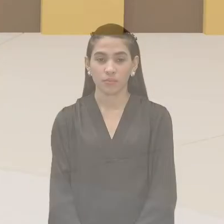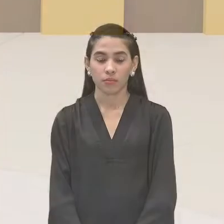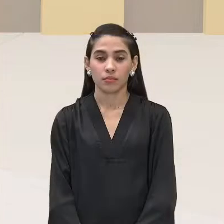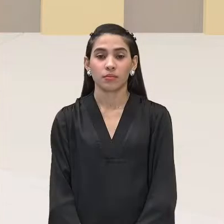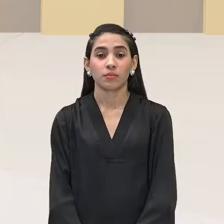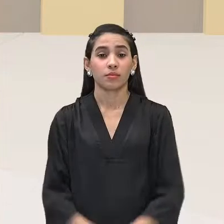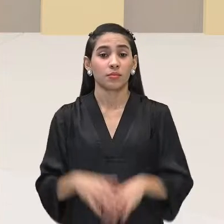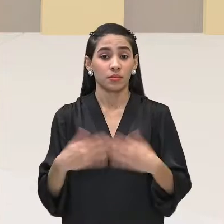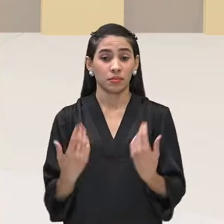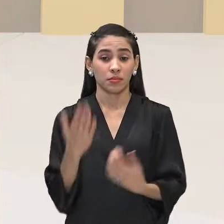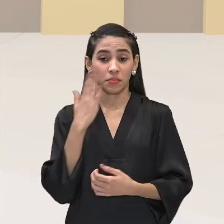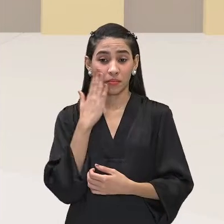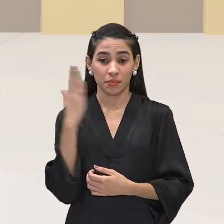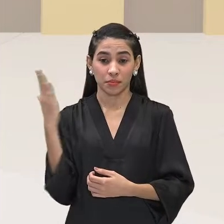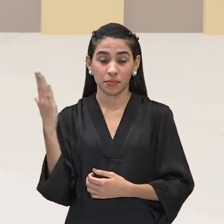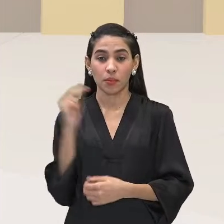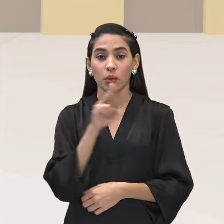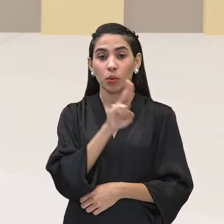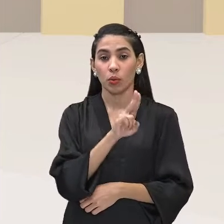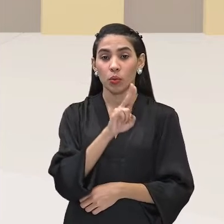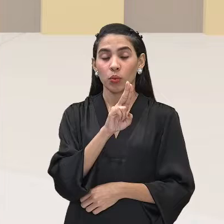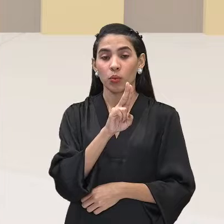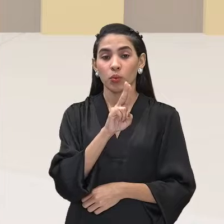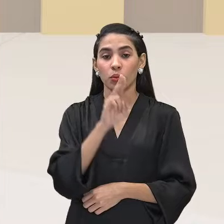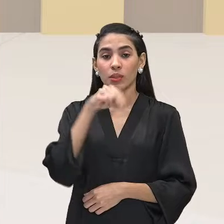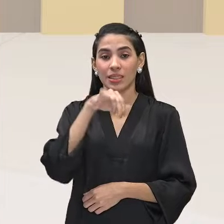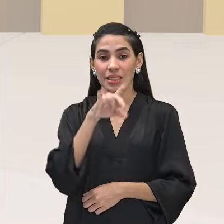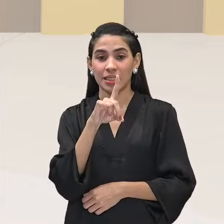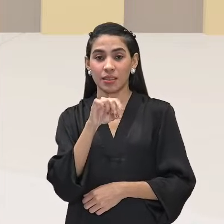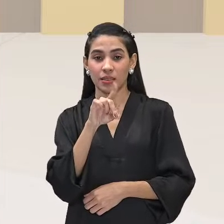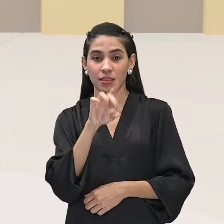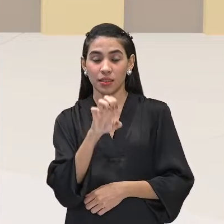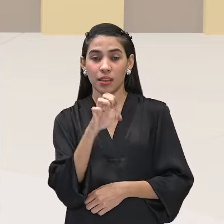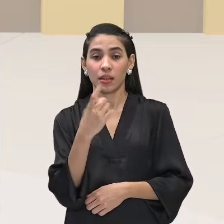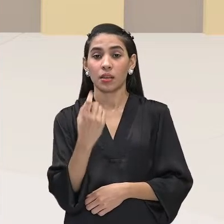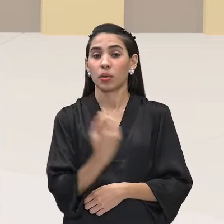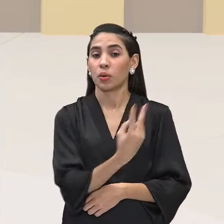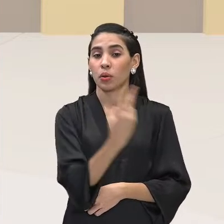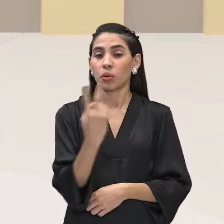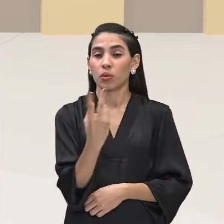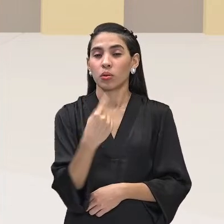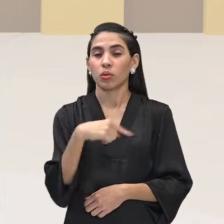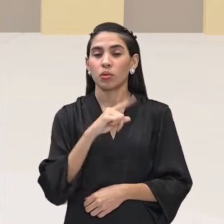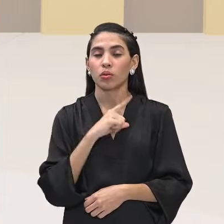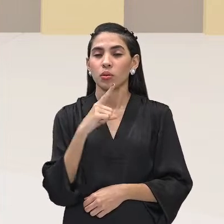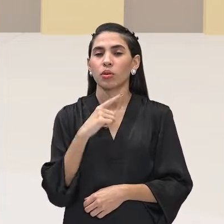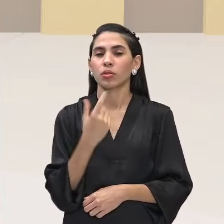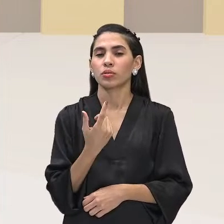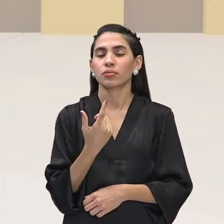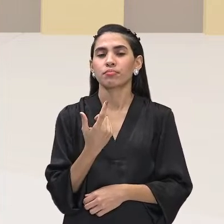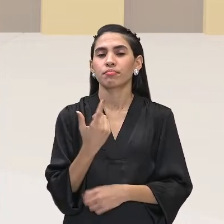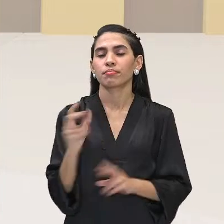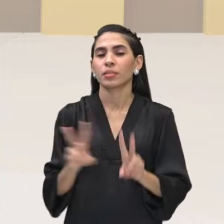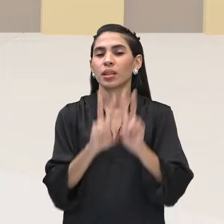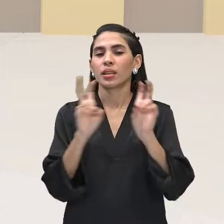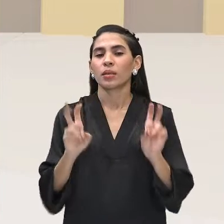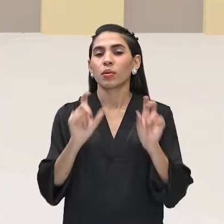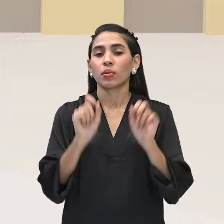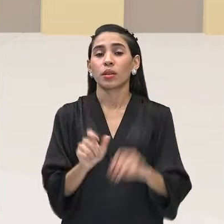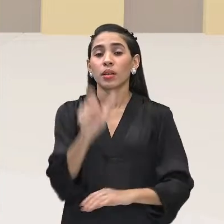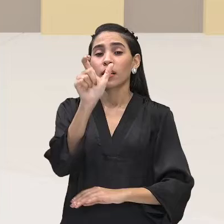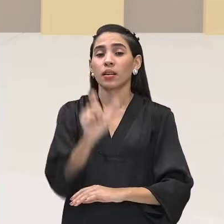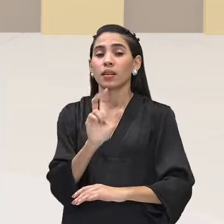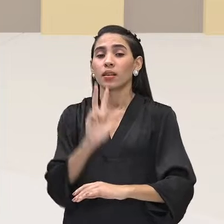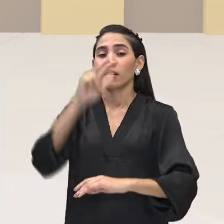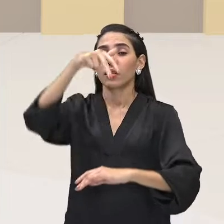Então, aqui, na nossa unidade 2, nós estamos verificando um pouco a respeito do protagonismo juvenil nas questões de ciências